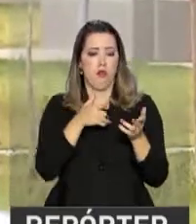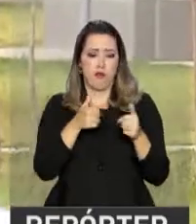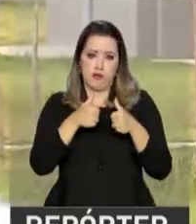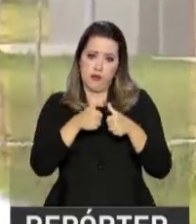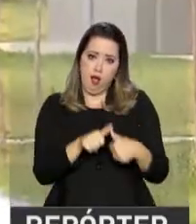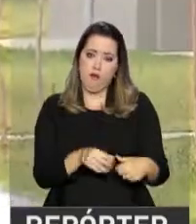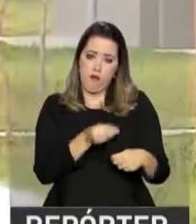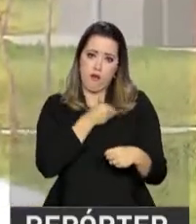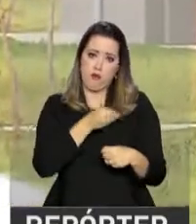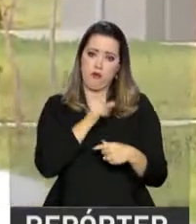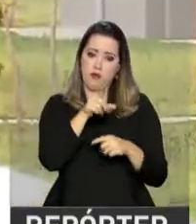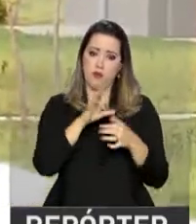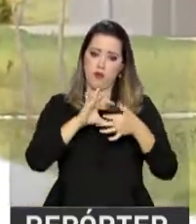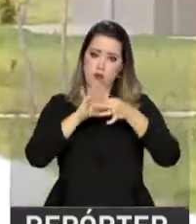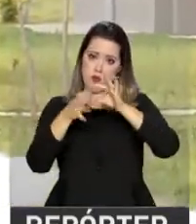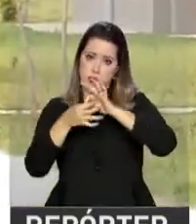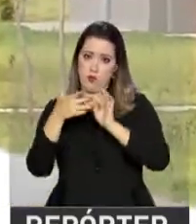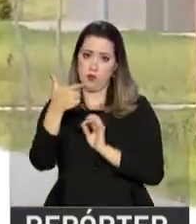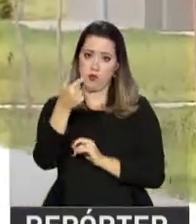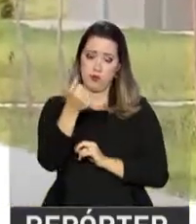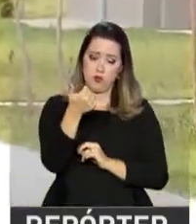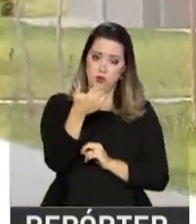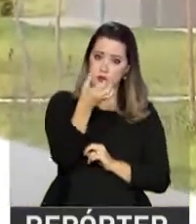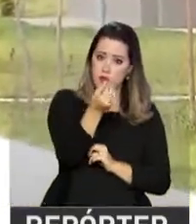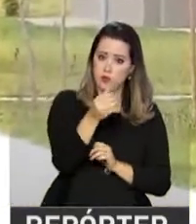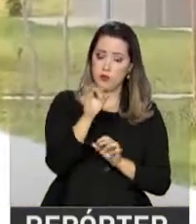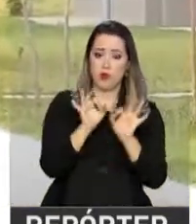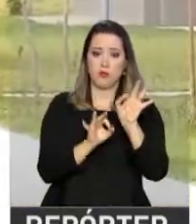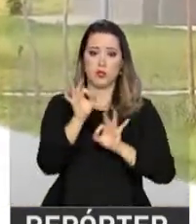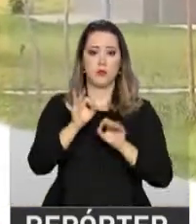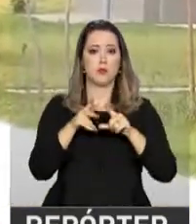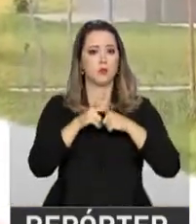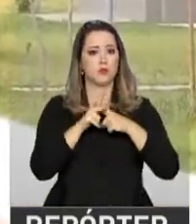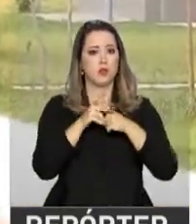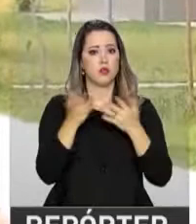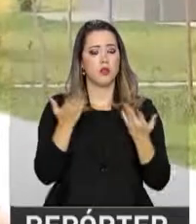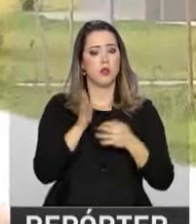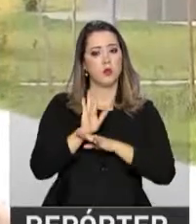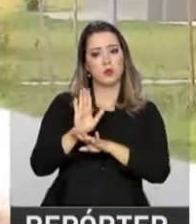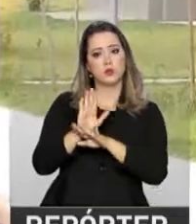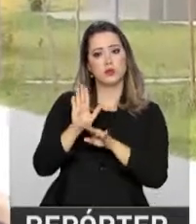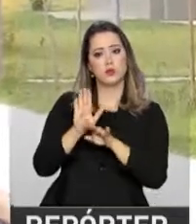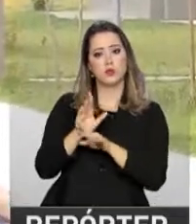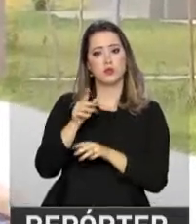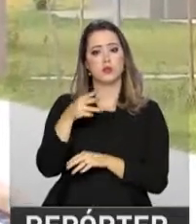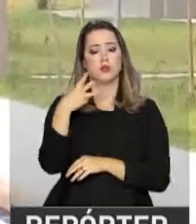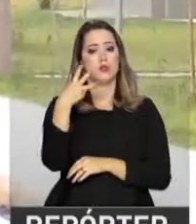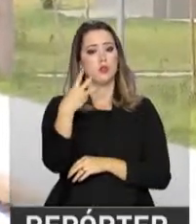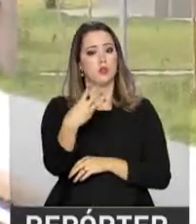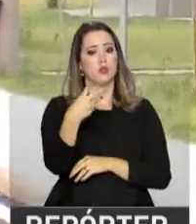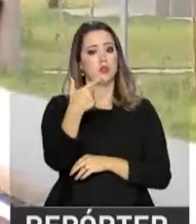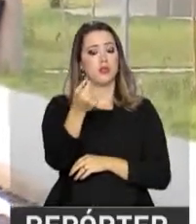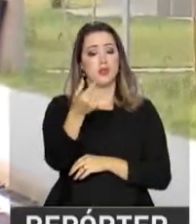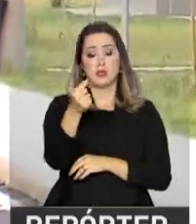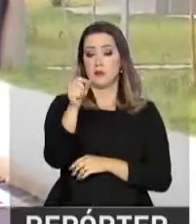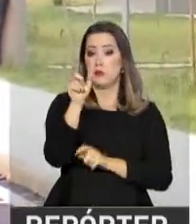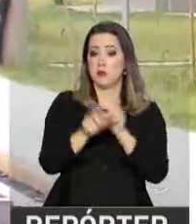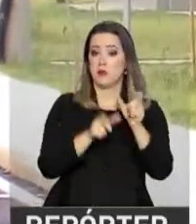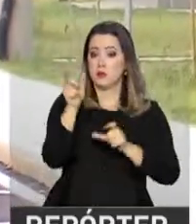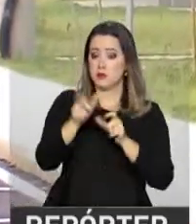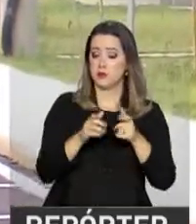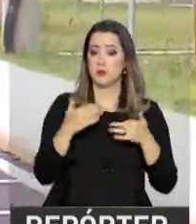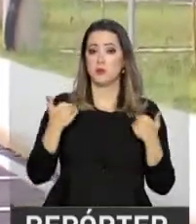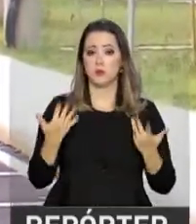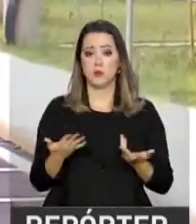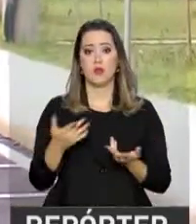de 2016. Os imóveis foram reformados e agora vão beneficiar cerca de 3.200 pessoas.